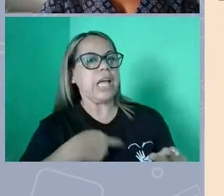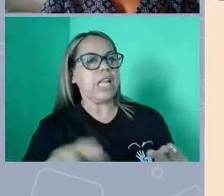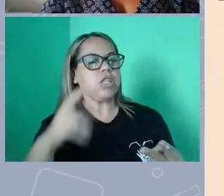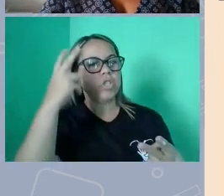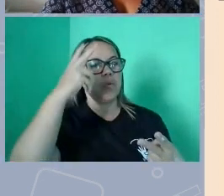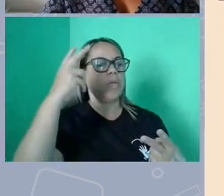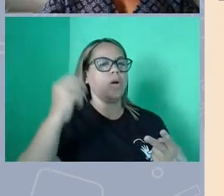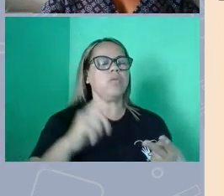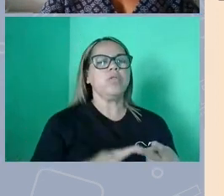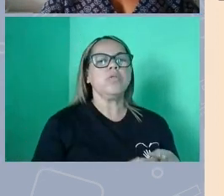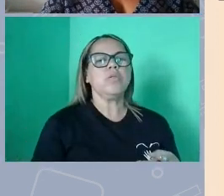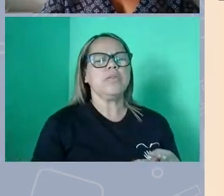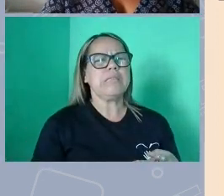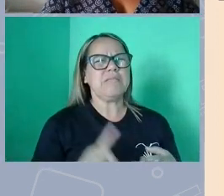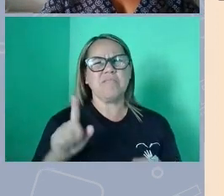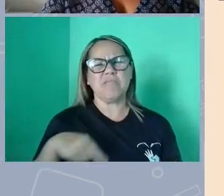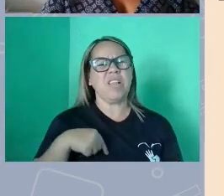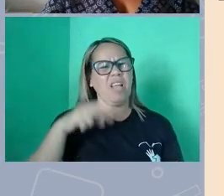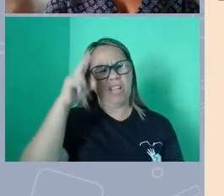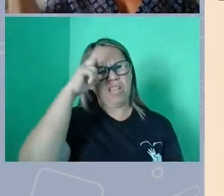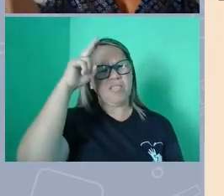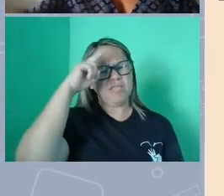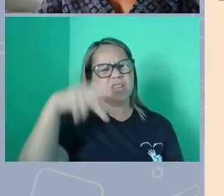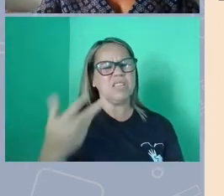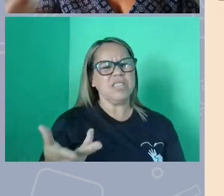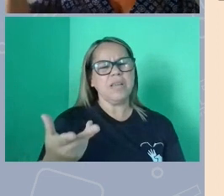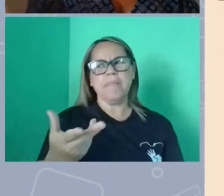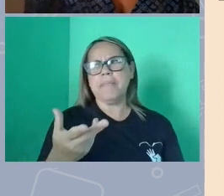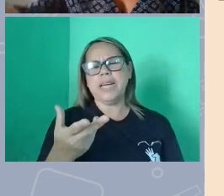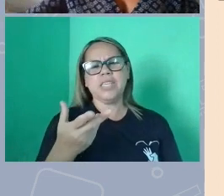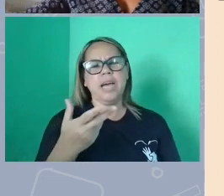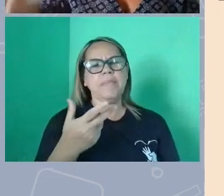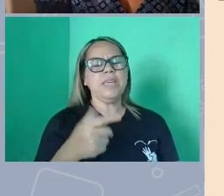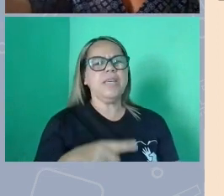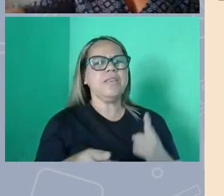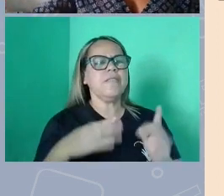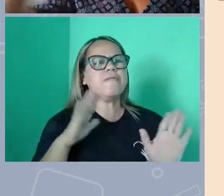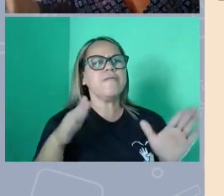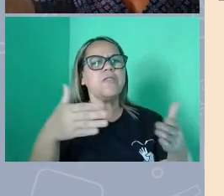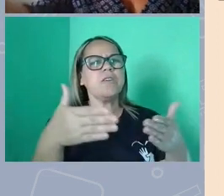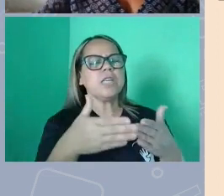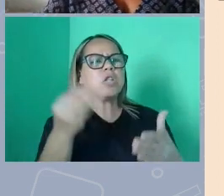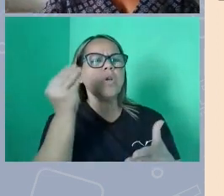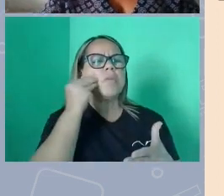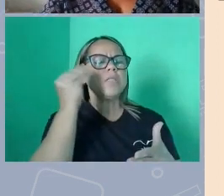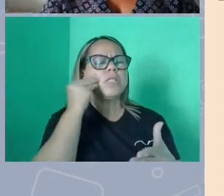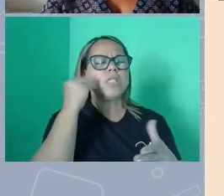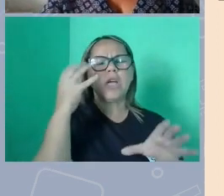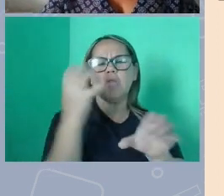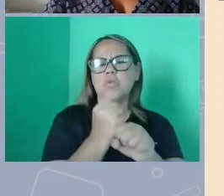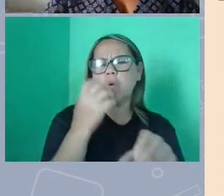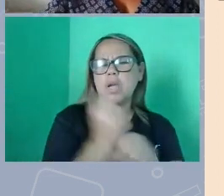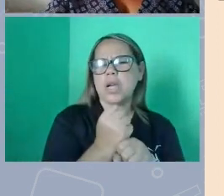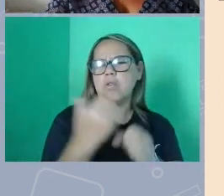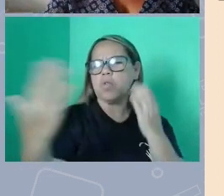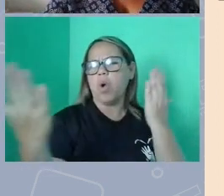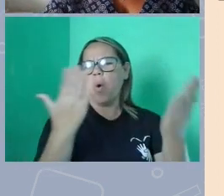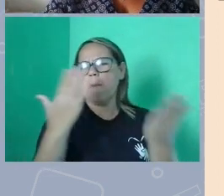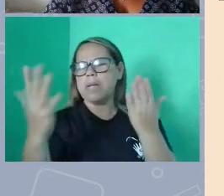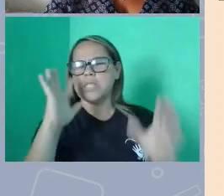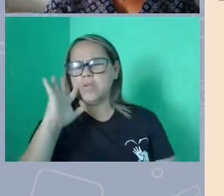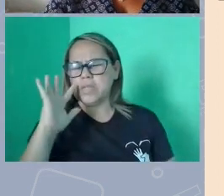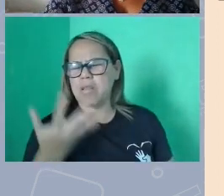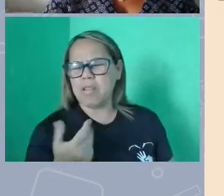será que é o historicismo que é pautado na observação no cálculo na comparação dos resultados